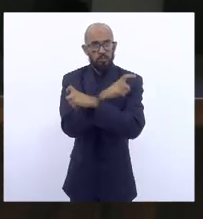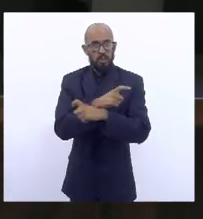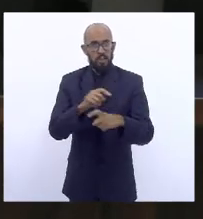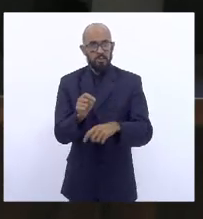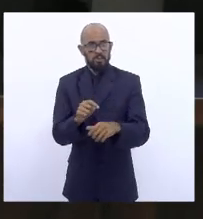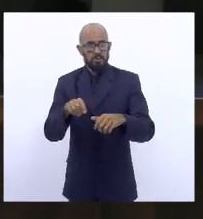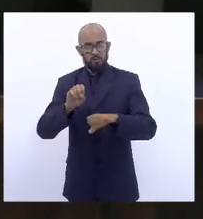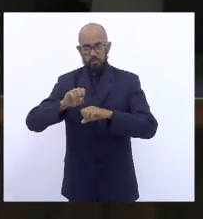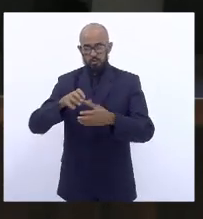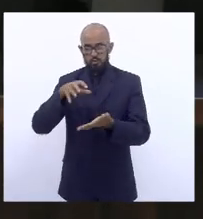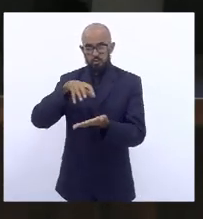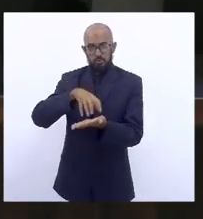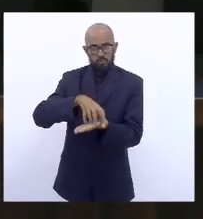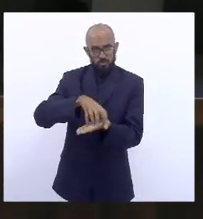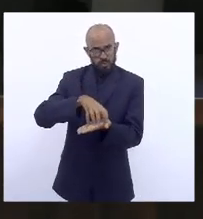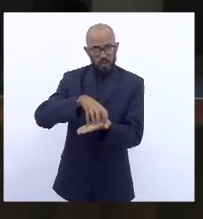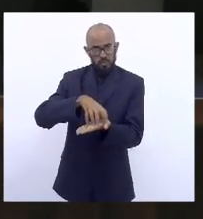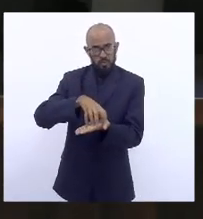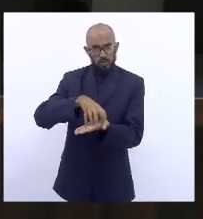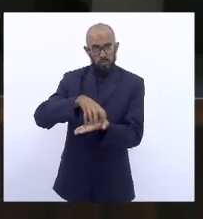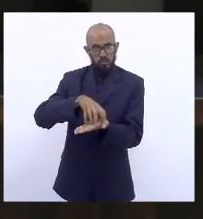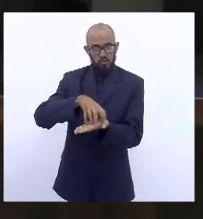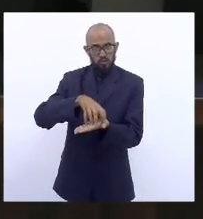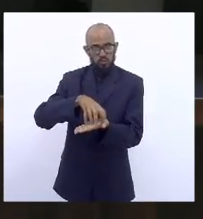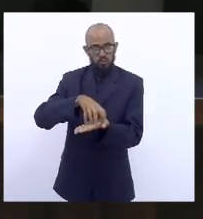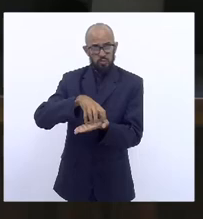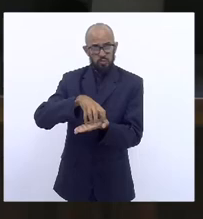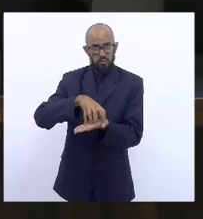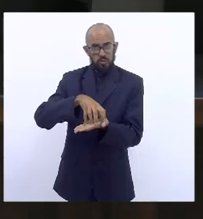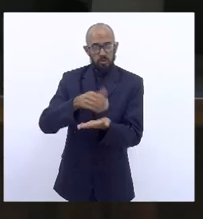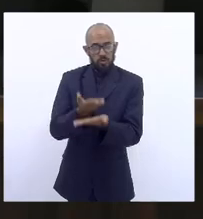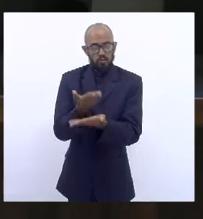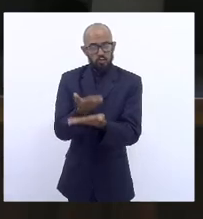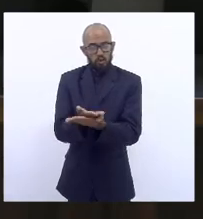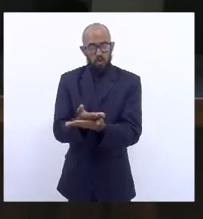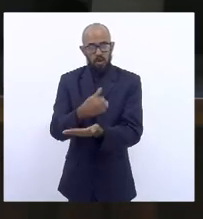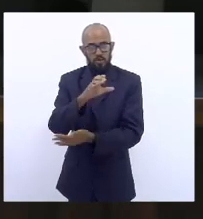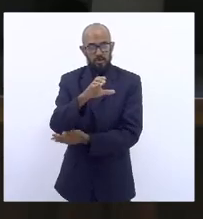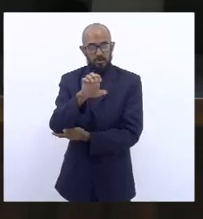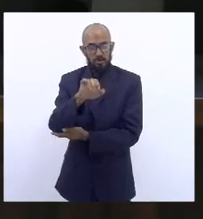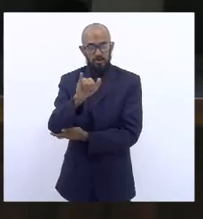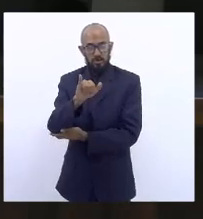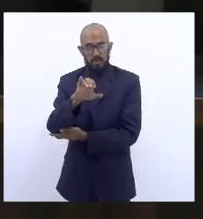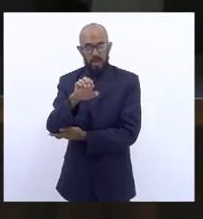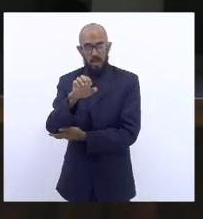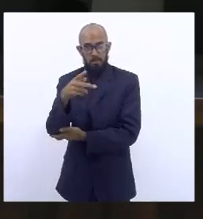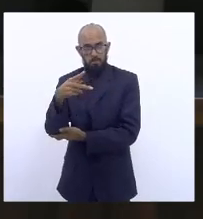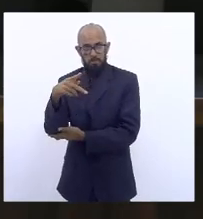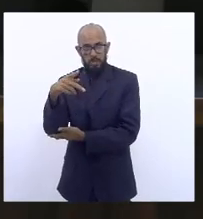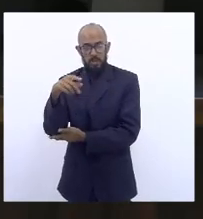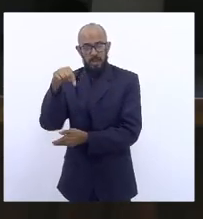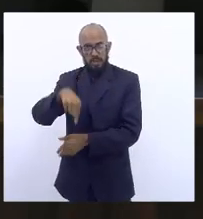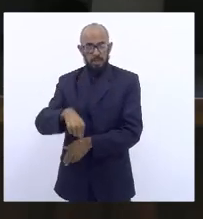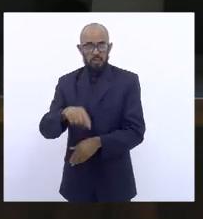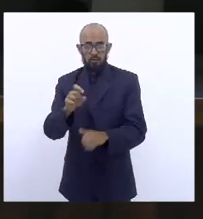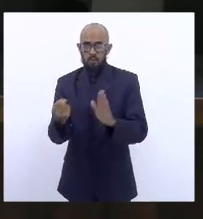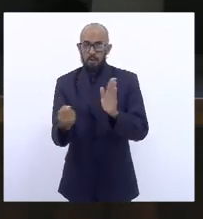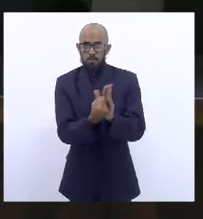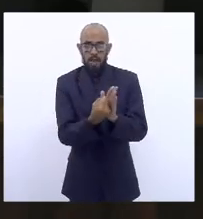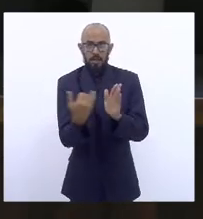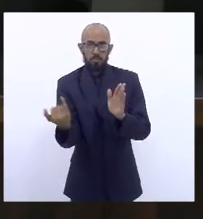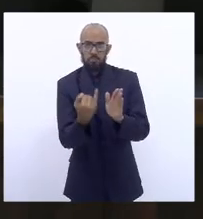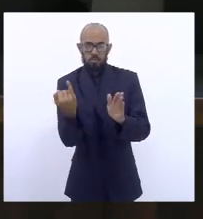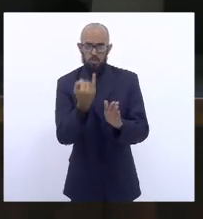Educação Pública, os CIEPs, que, na metade dos anos 80 do século passado, representaram no Rio de Janeiro uma página muito